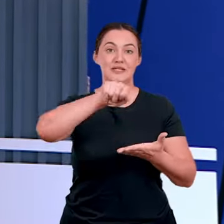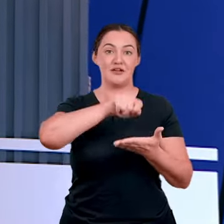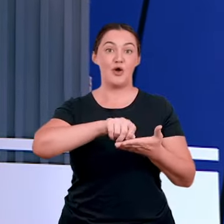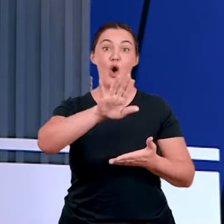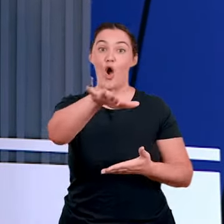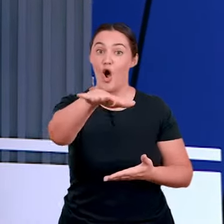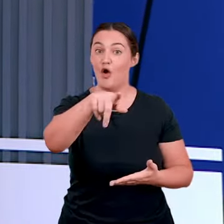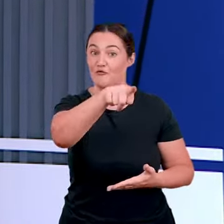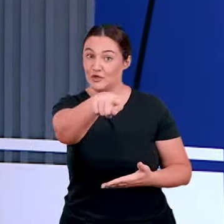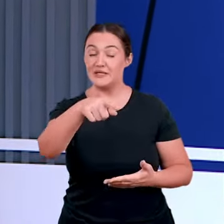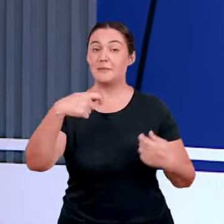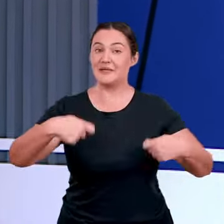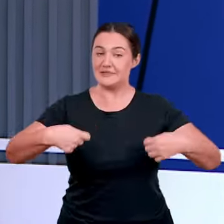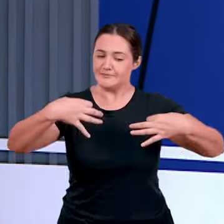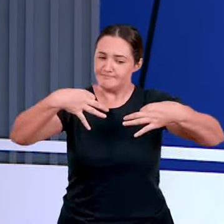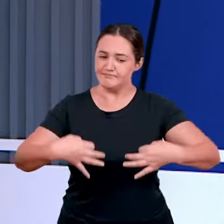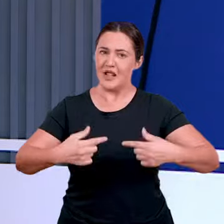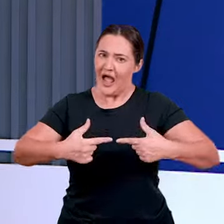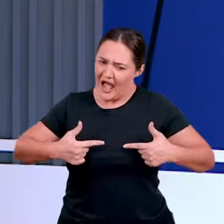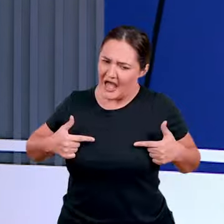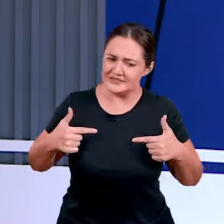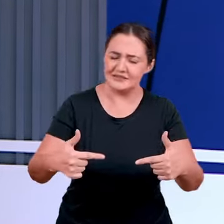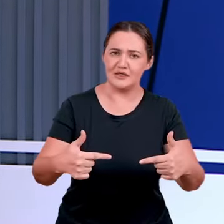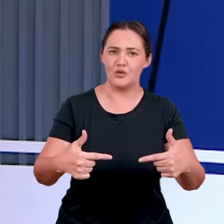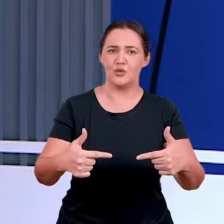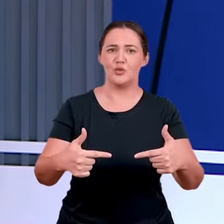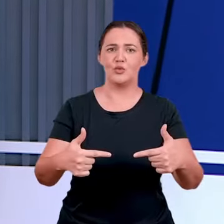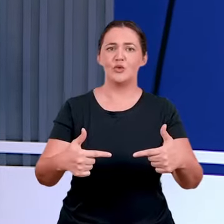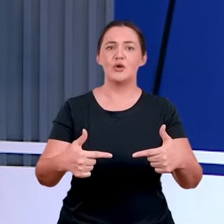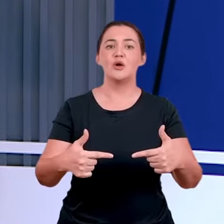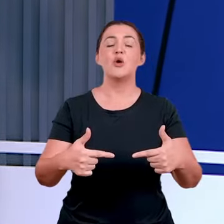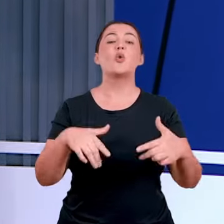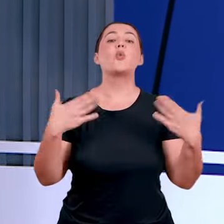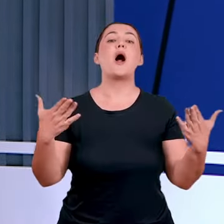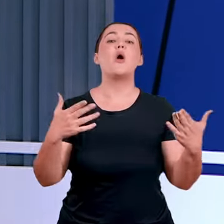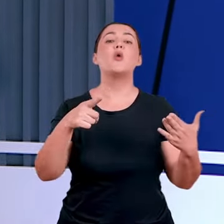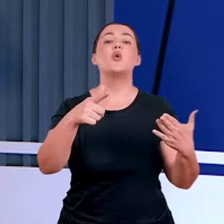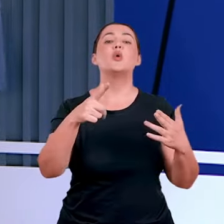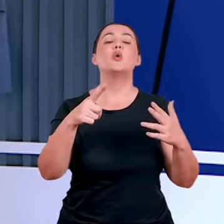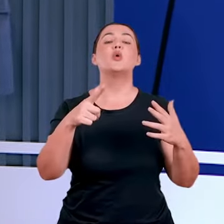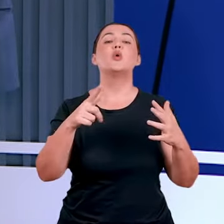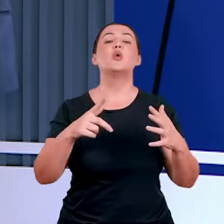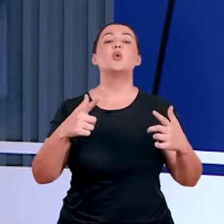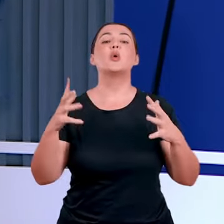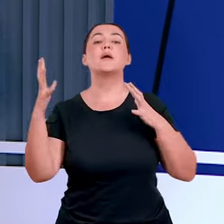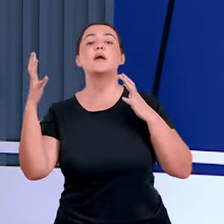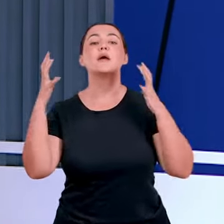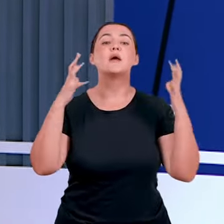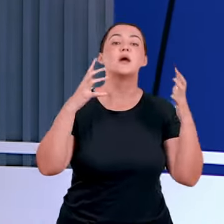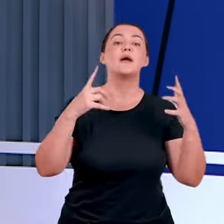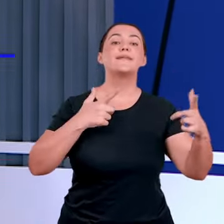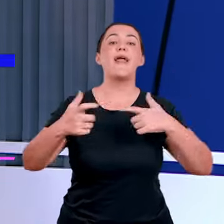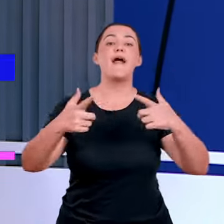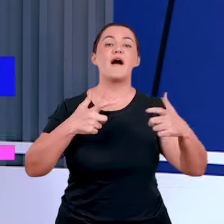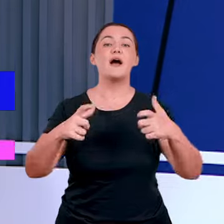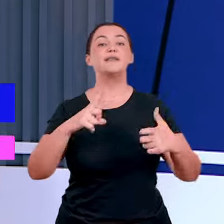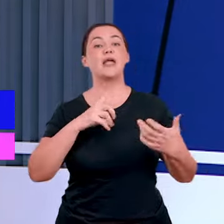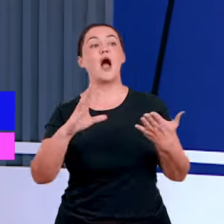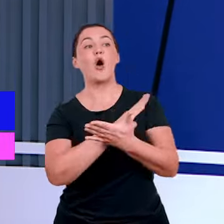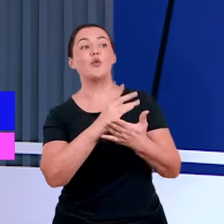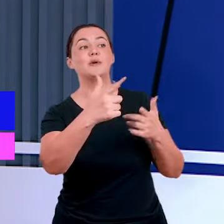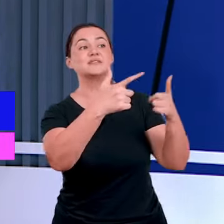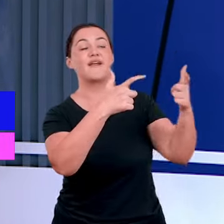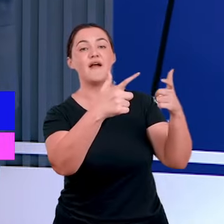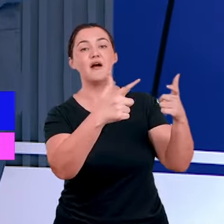Paulo está dizendo combata o bom combate da fé, ele está dizendo, olha, esse é o combate que você tem que lutar. Há guerras